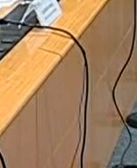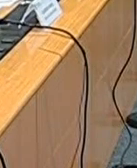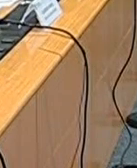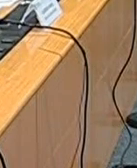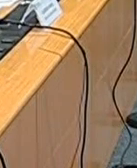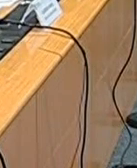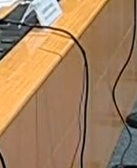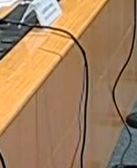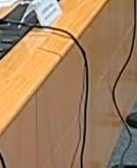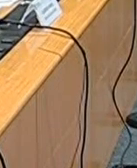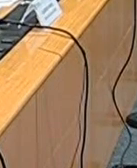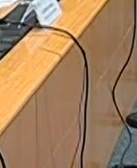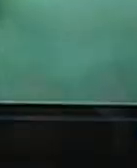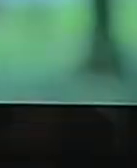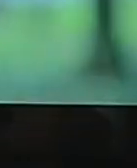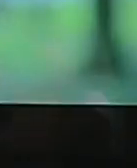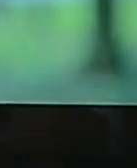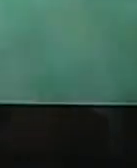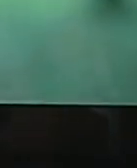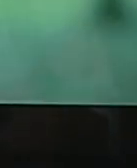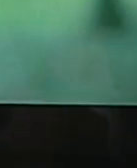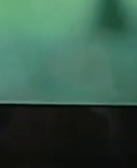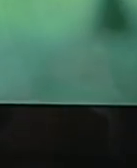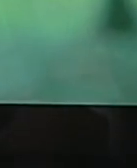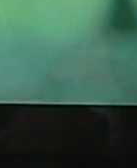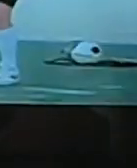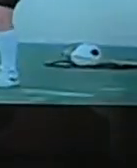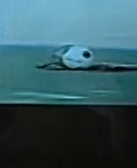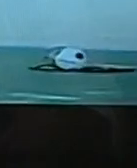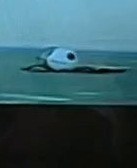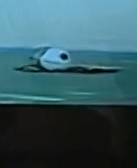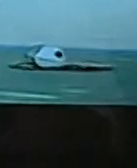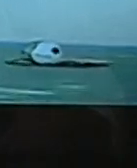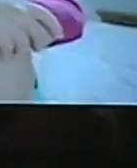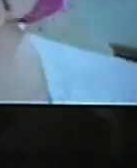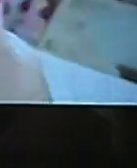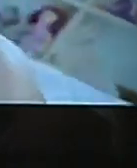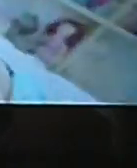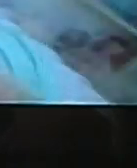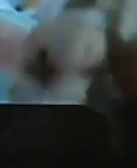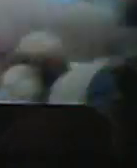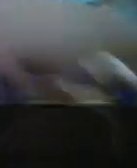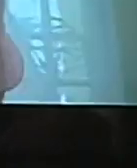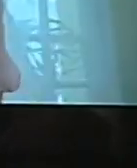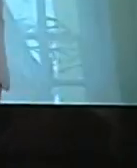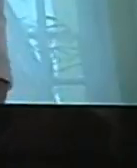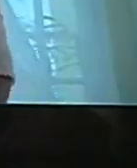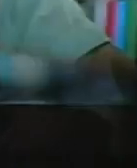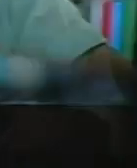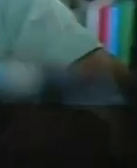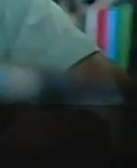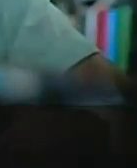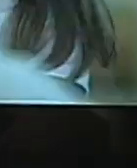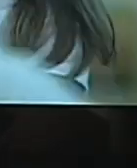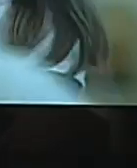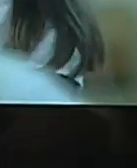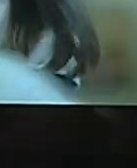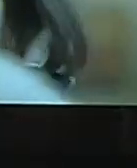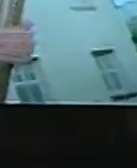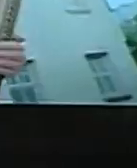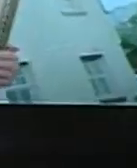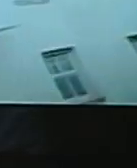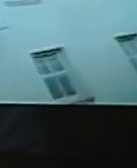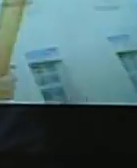vídeo roqueira romântica que gosta de esporte ou de não fazer nada artista estudiosa